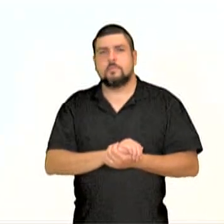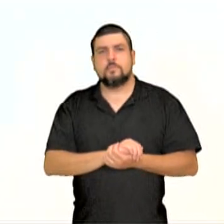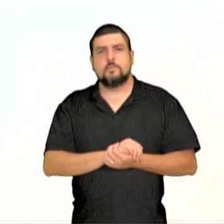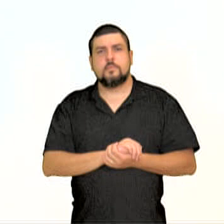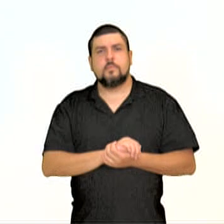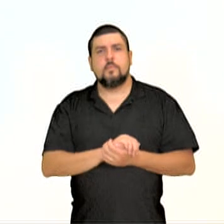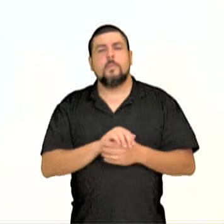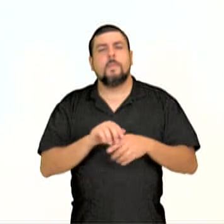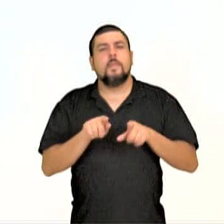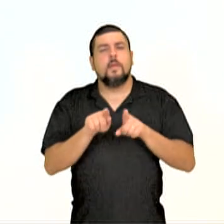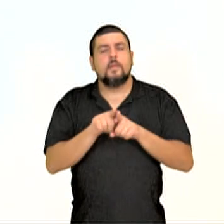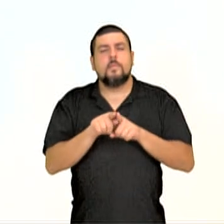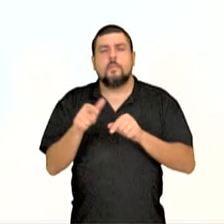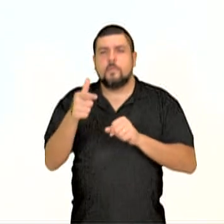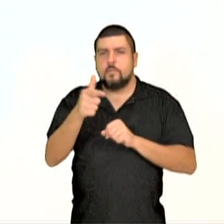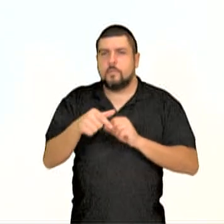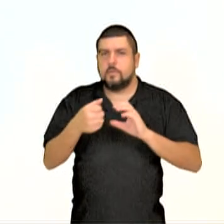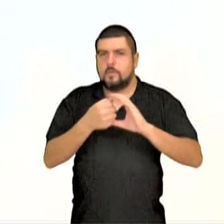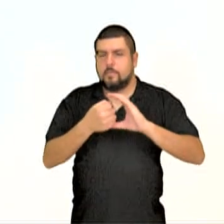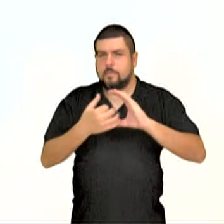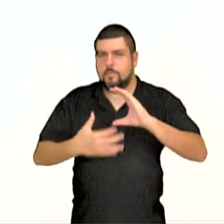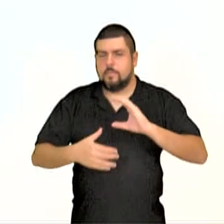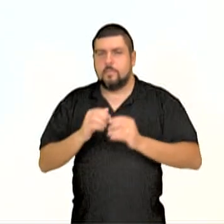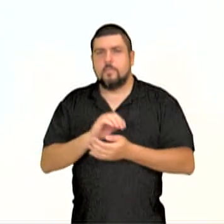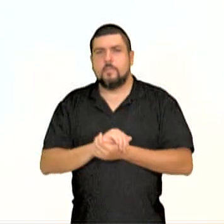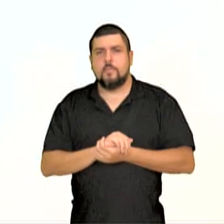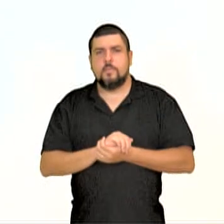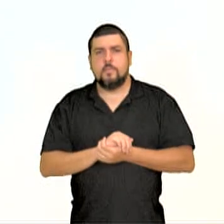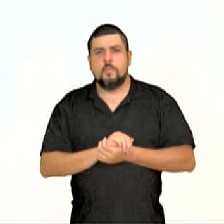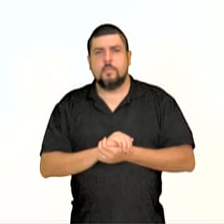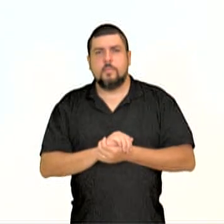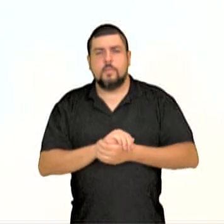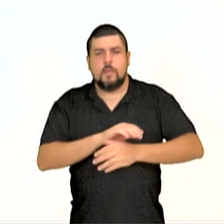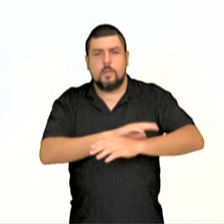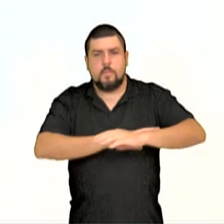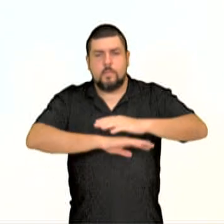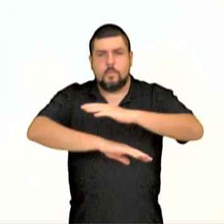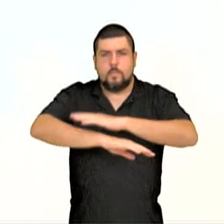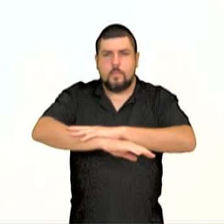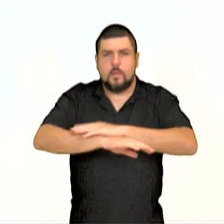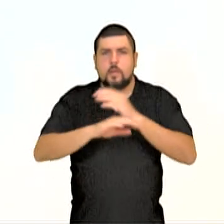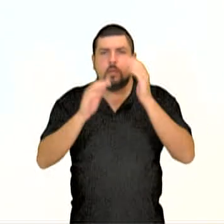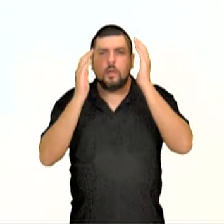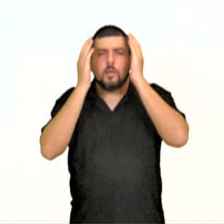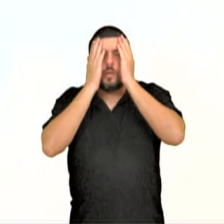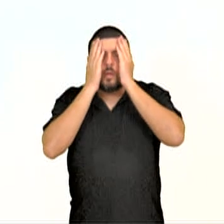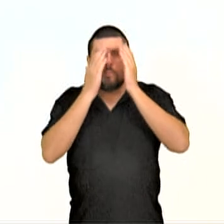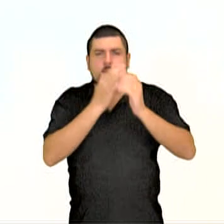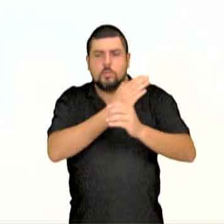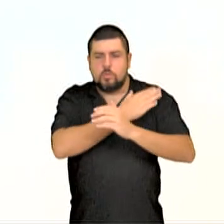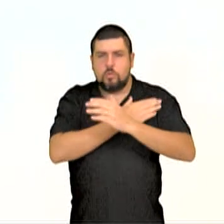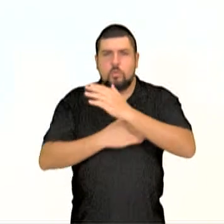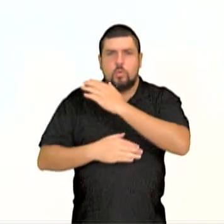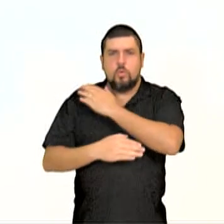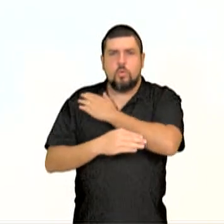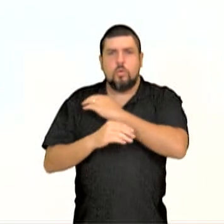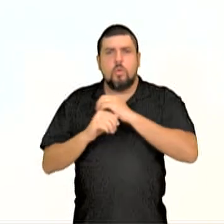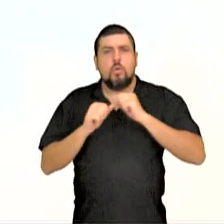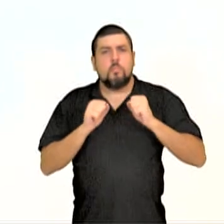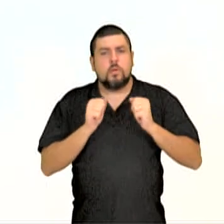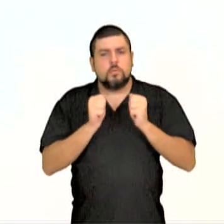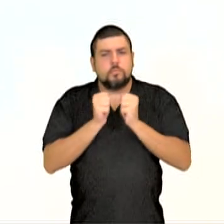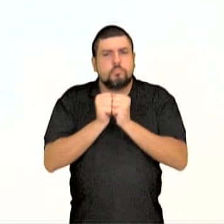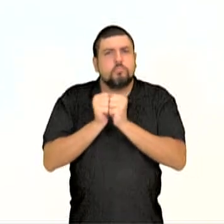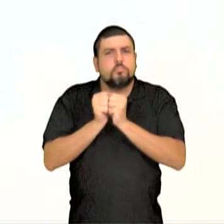Mais algumas características. Pernas, braços, cabeças e ombros podem compor o movimento de maneira harmoniosa. Então, todo